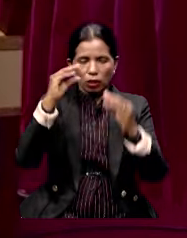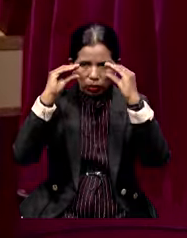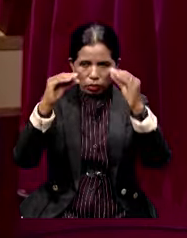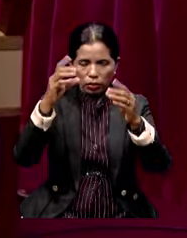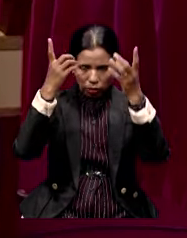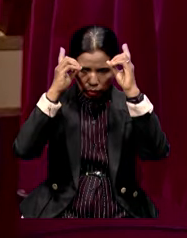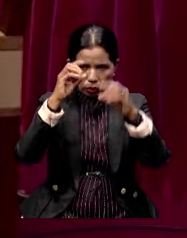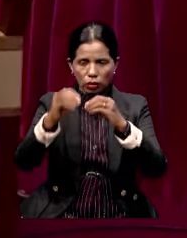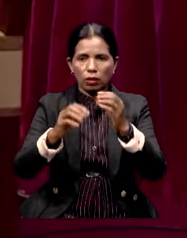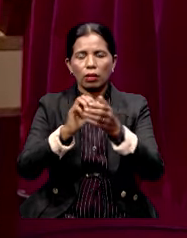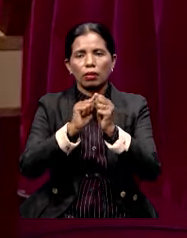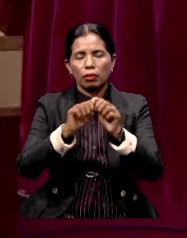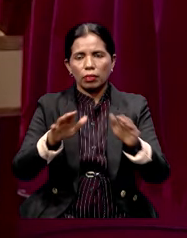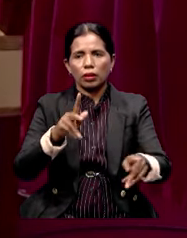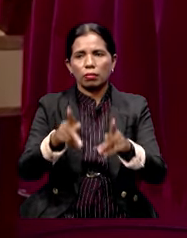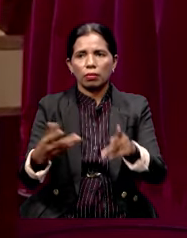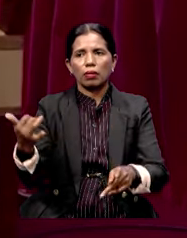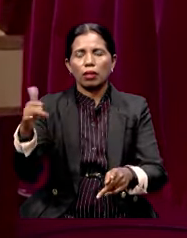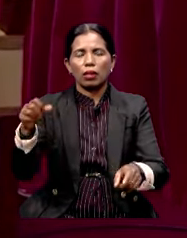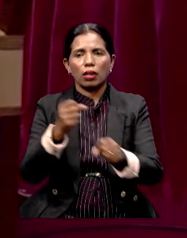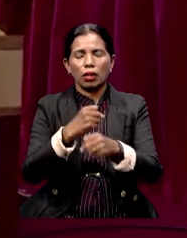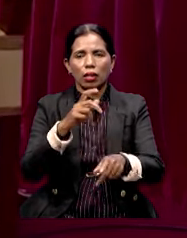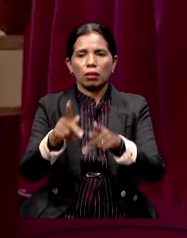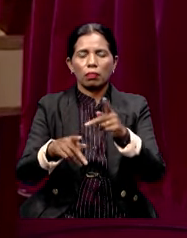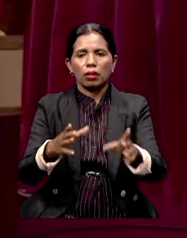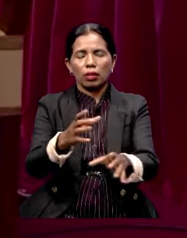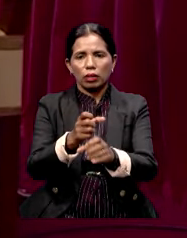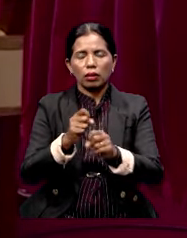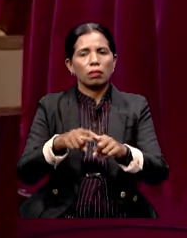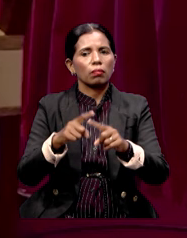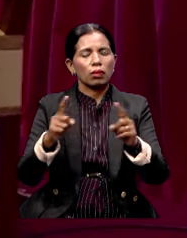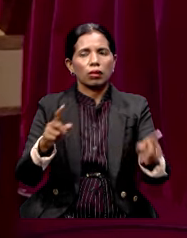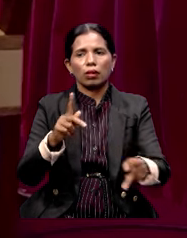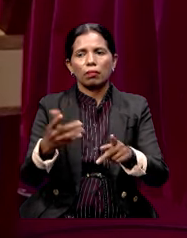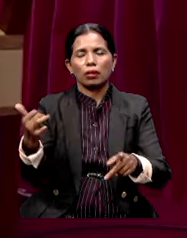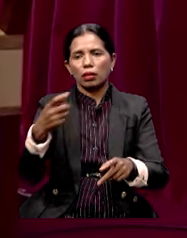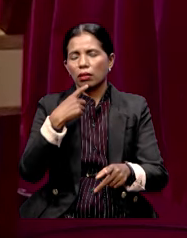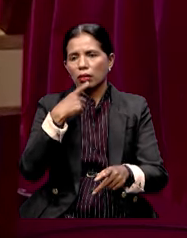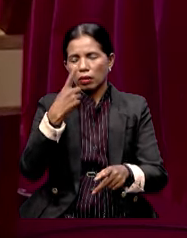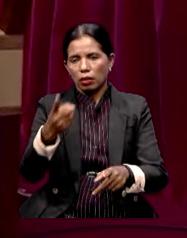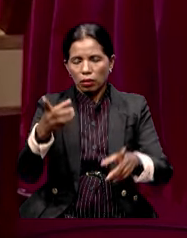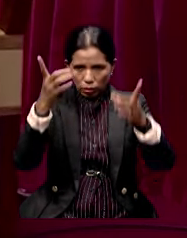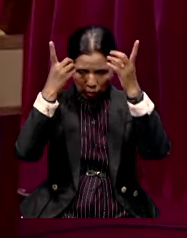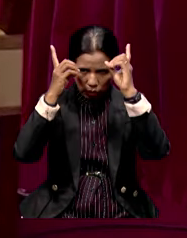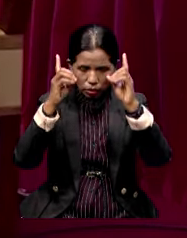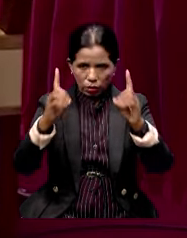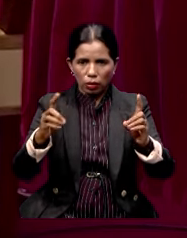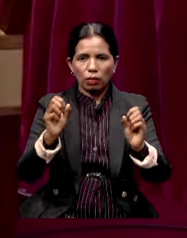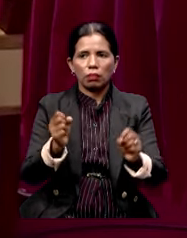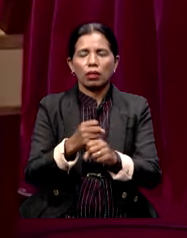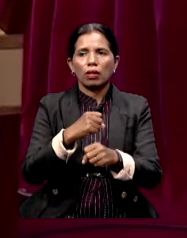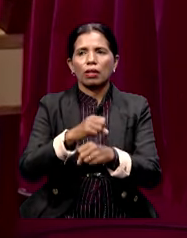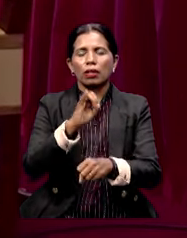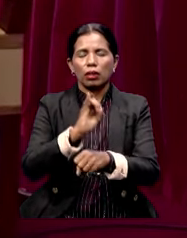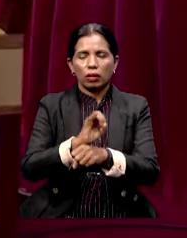com a benção para casal sirane, halo ema barak simo, mai be conservador sira hatete, decisão idane bele halo igreja